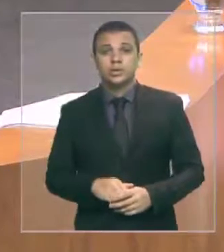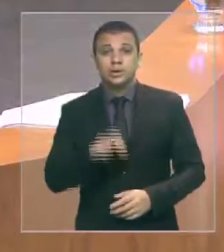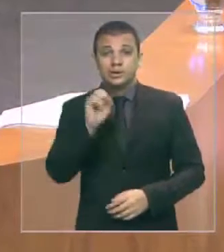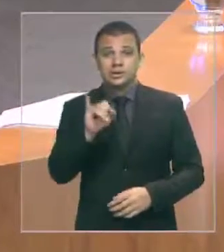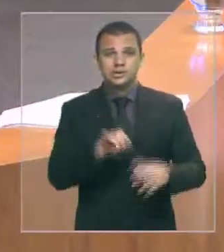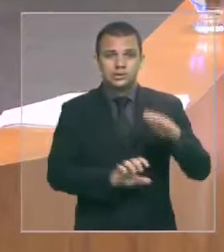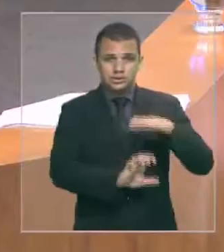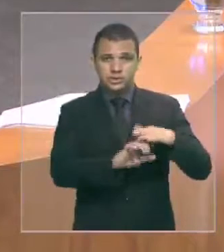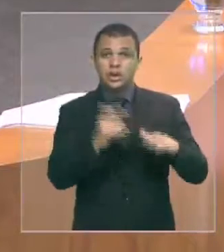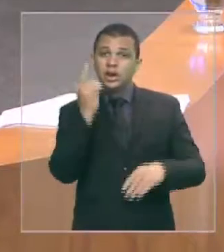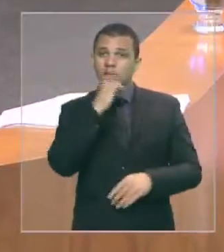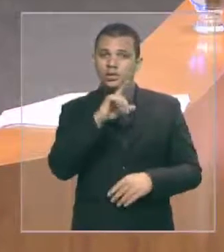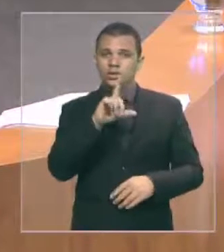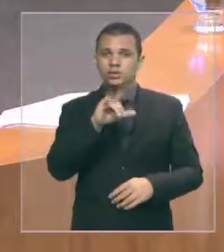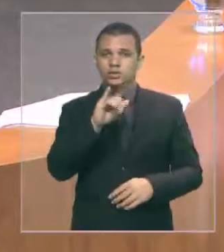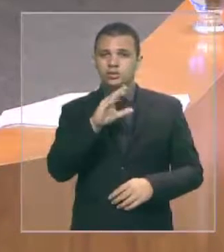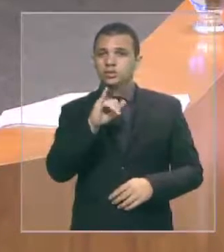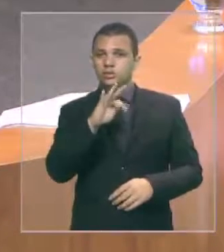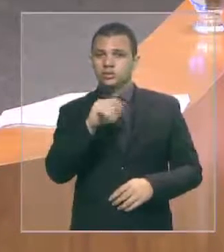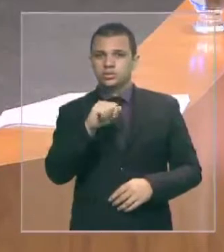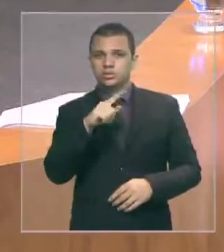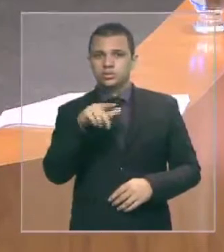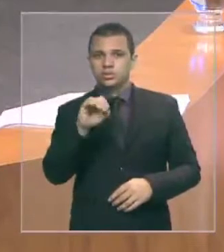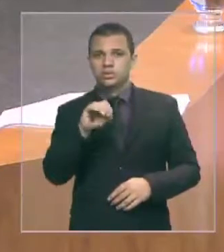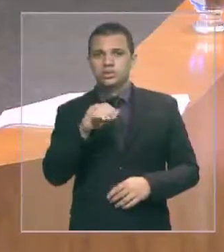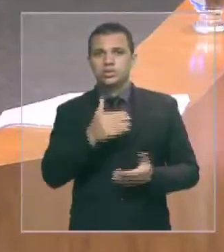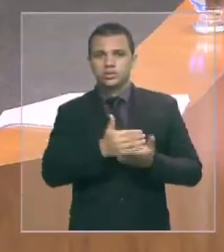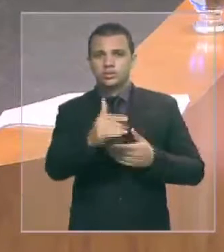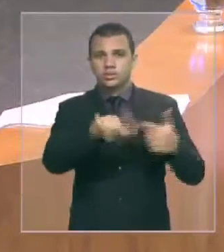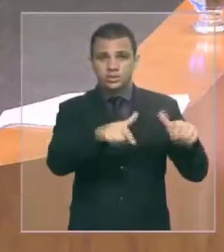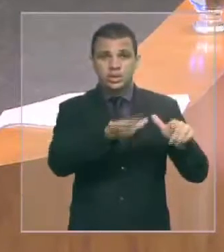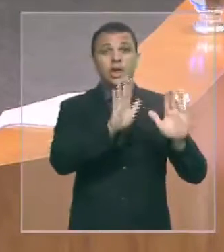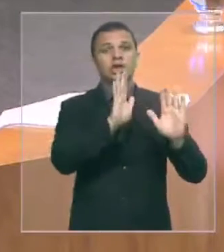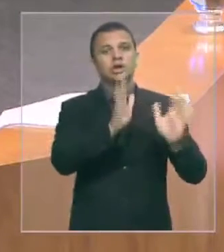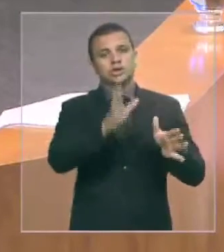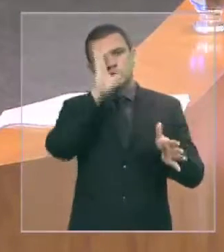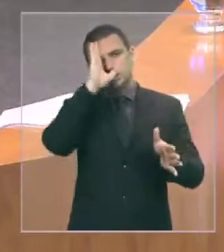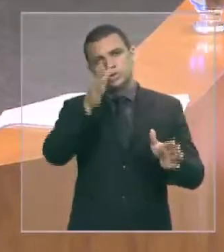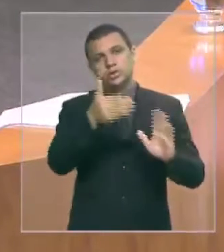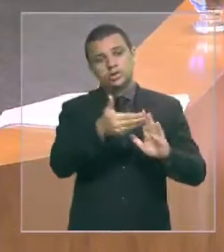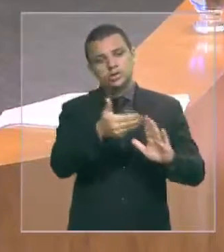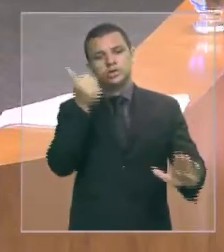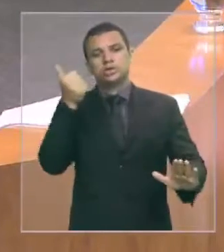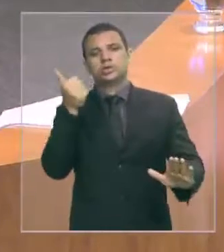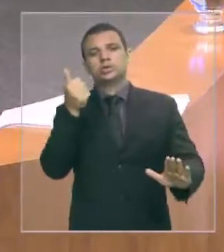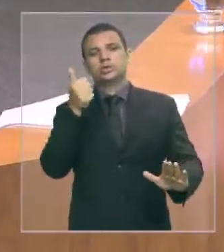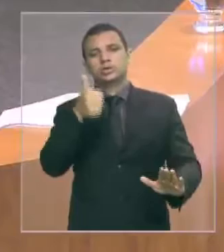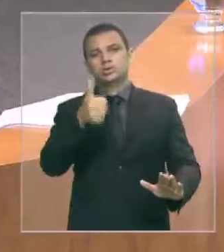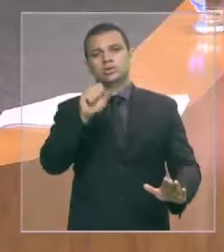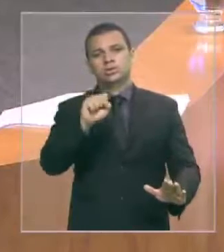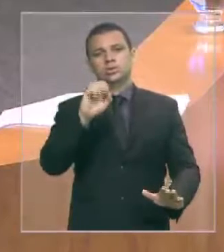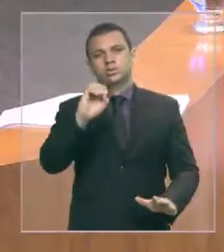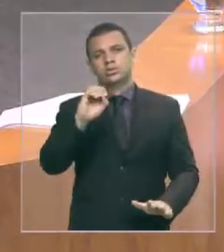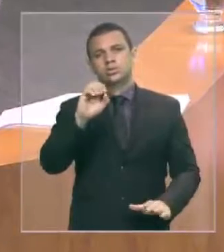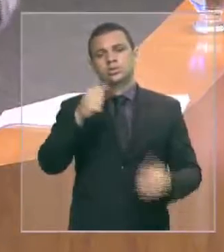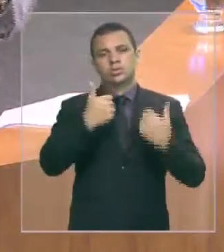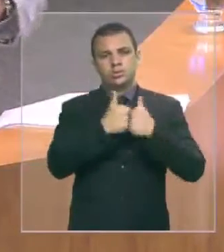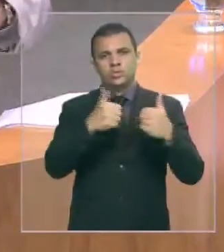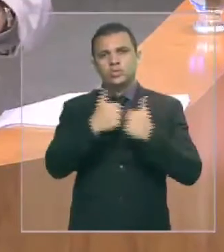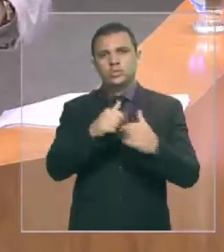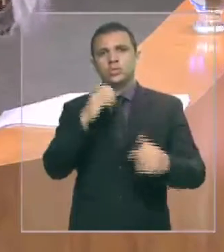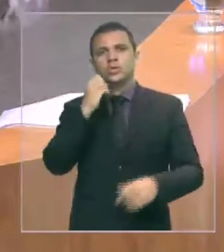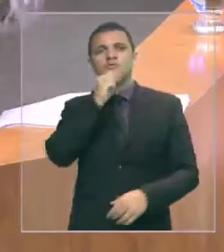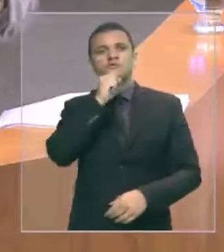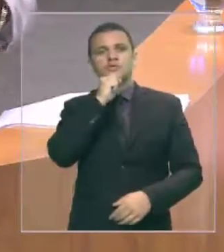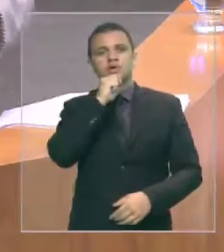imediatamente serão retirados de circulação 180 ônibus, que são exatamente